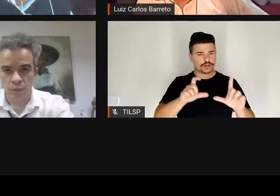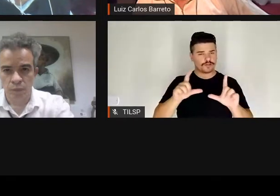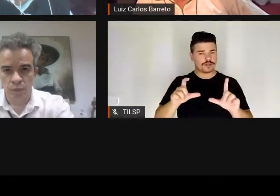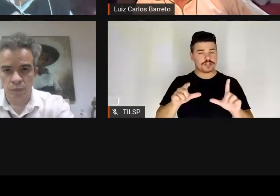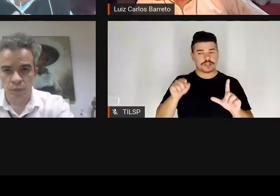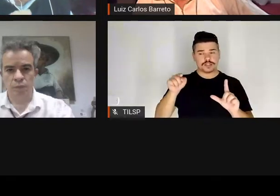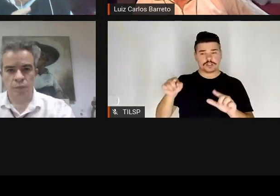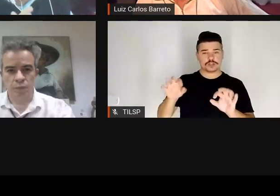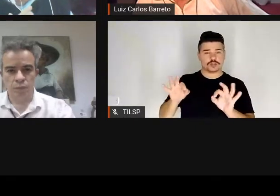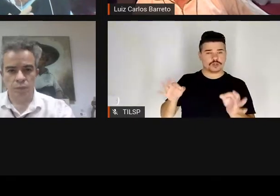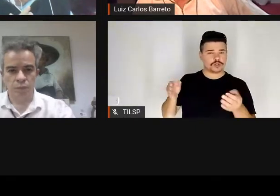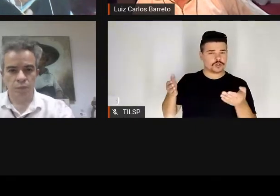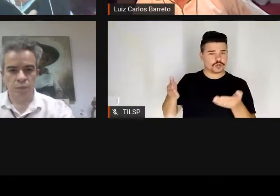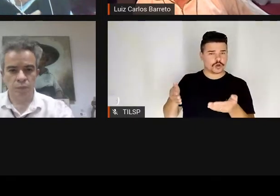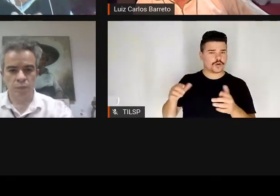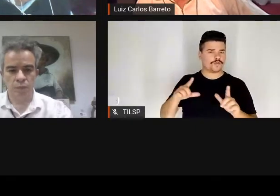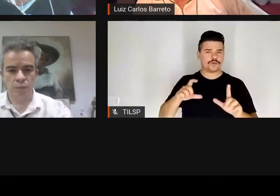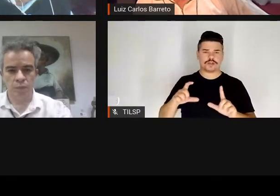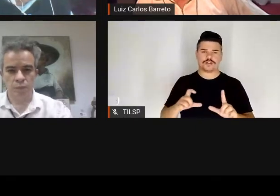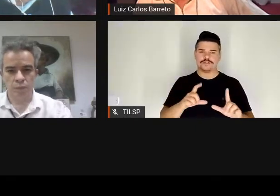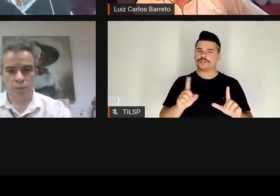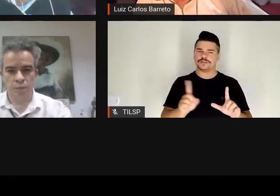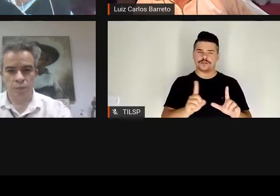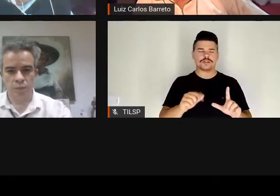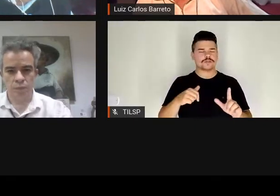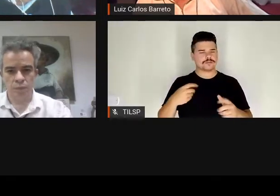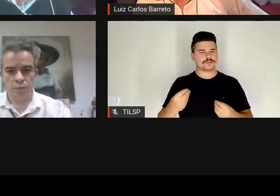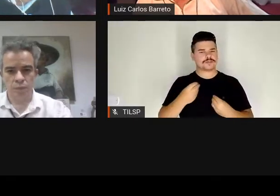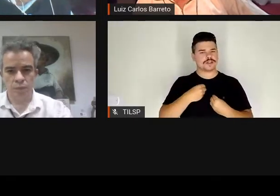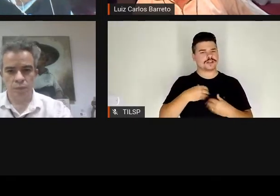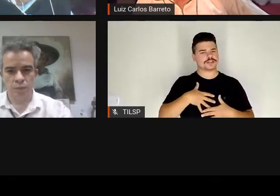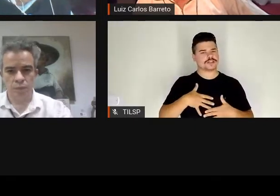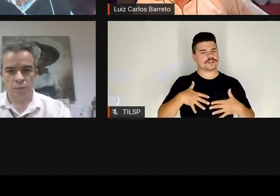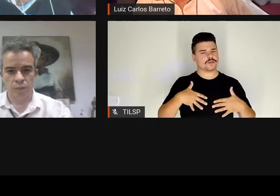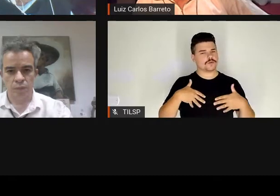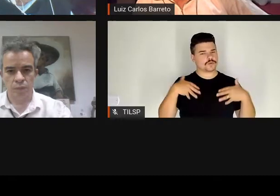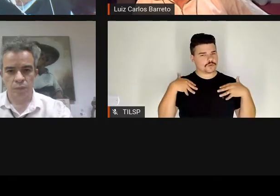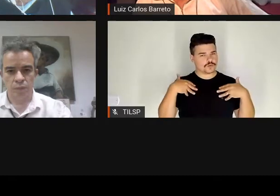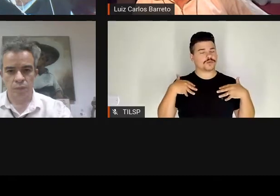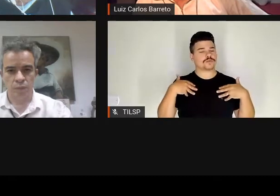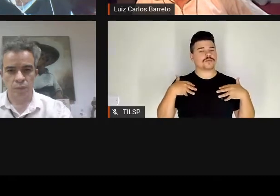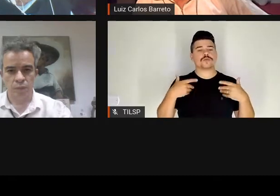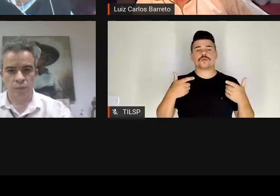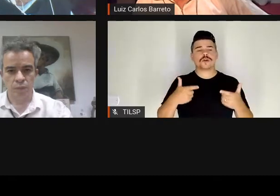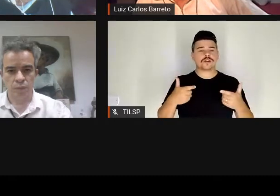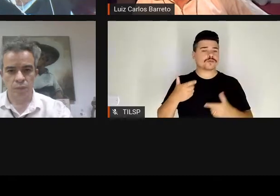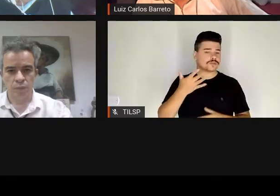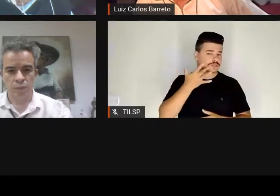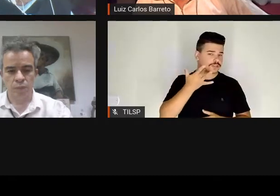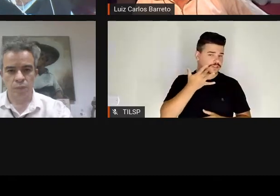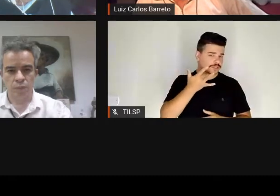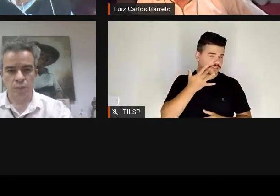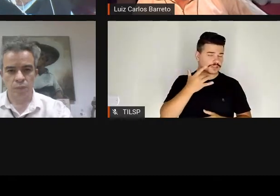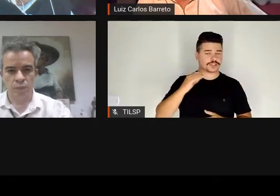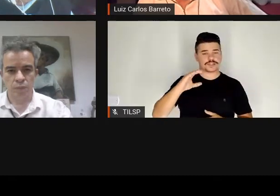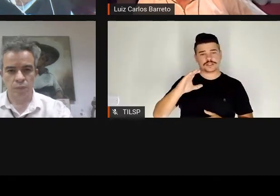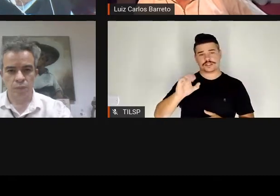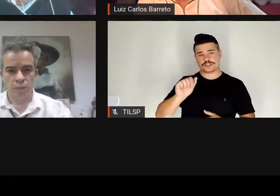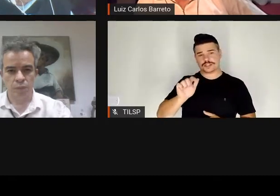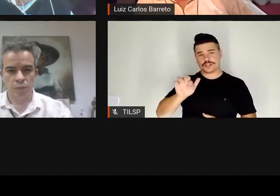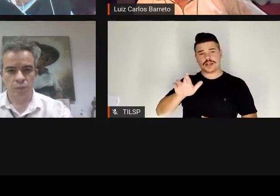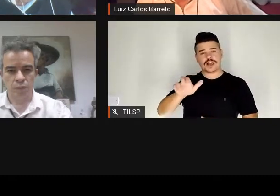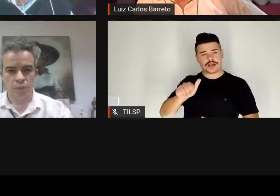apenas da fotografia. Então, isso é uma satisfação e orgulho. O Ceará, como se sabe, é uma terra de